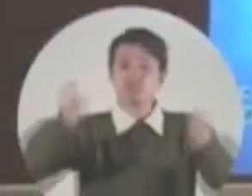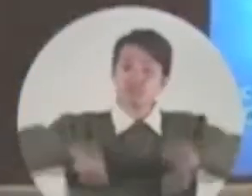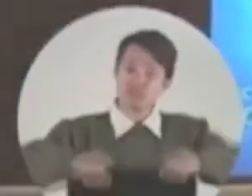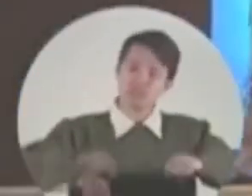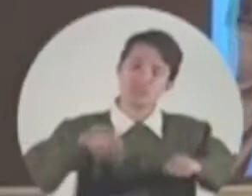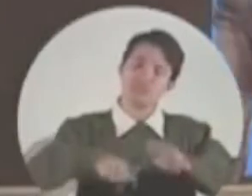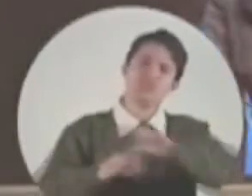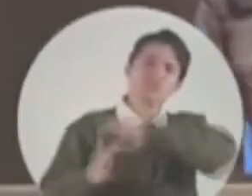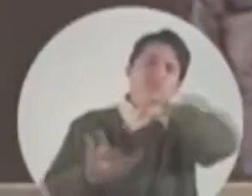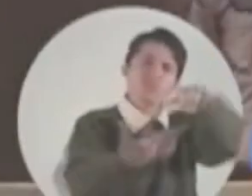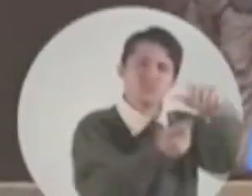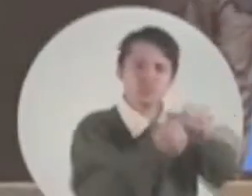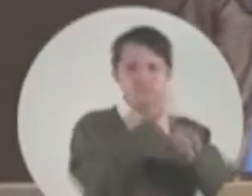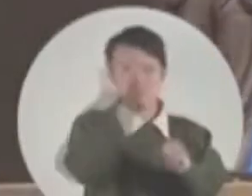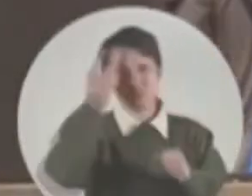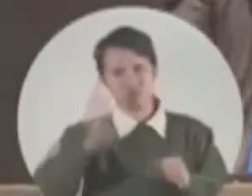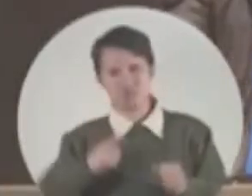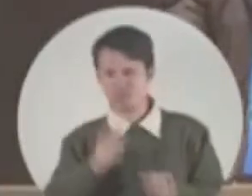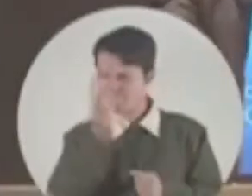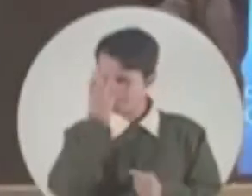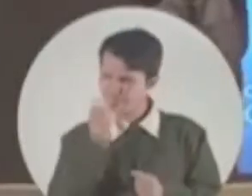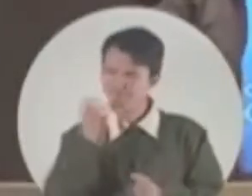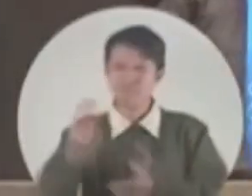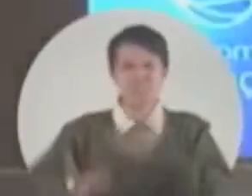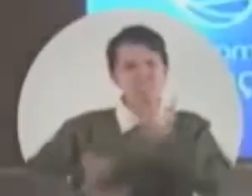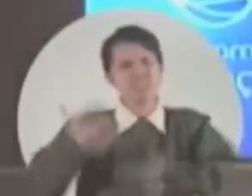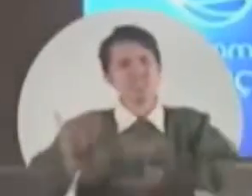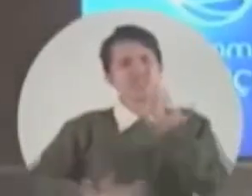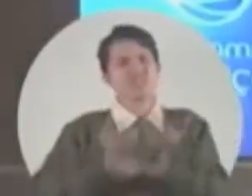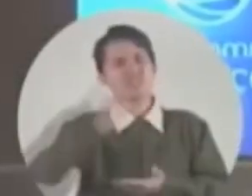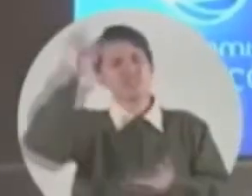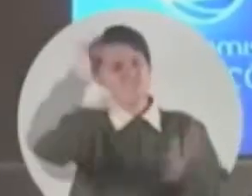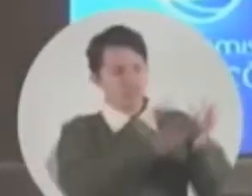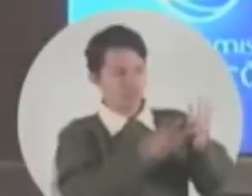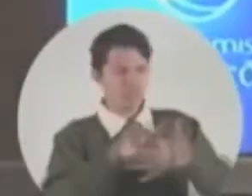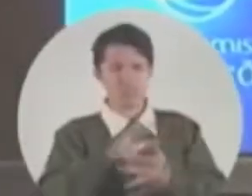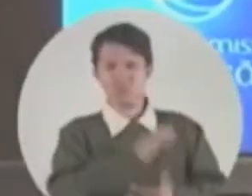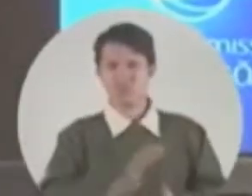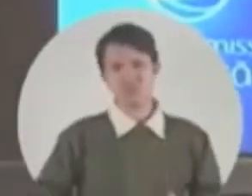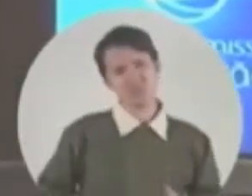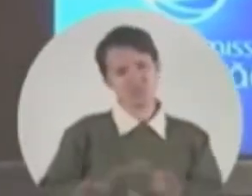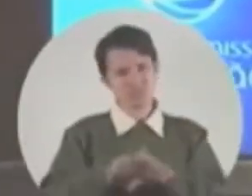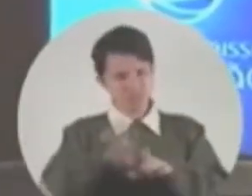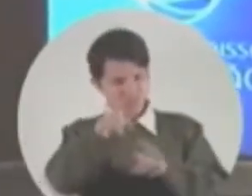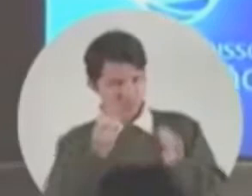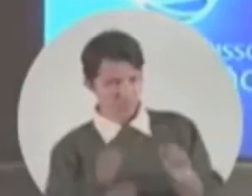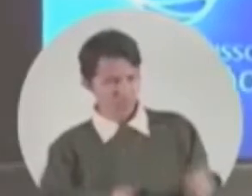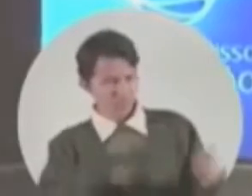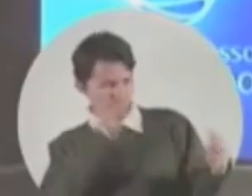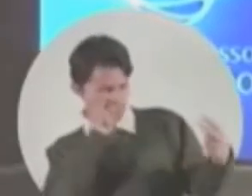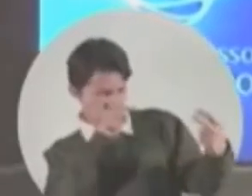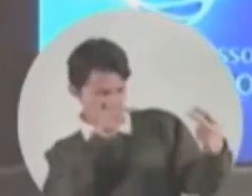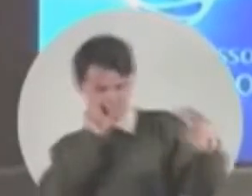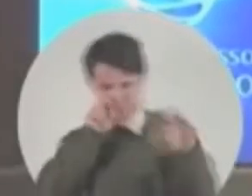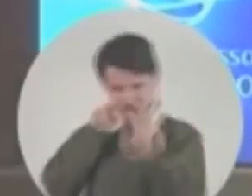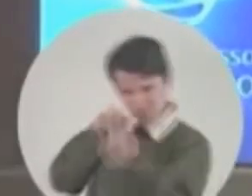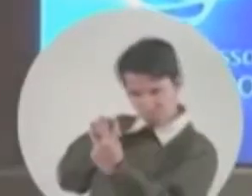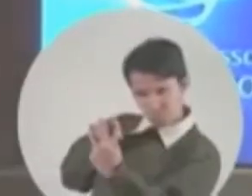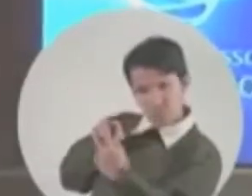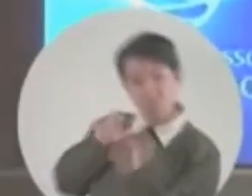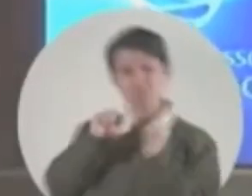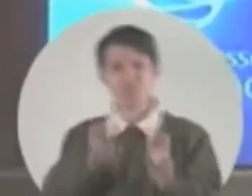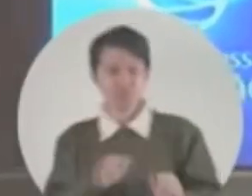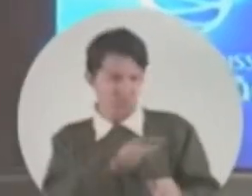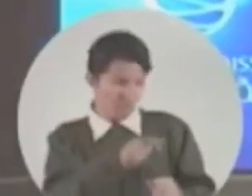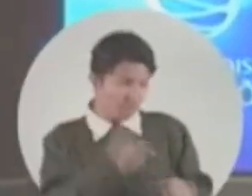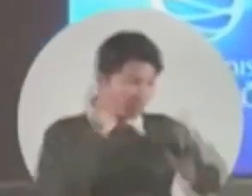Gente séria e crente em Jesus Cristo, que viva uma adoração desse jeito. A adoração de olhar o outro, de